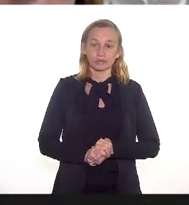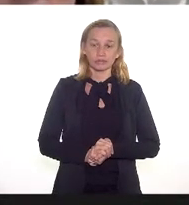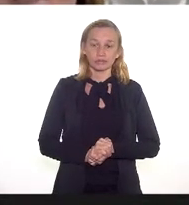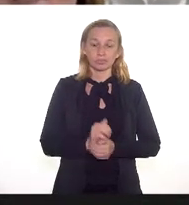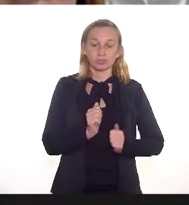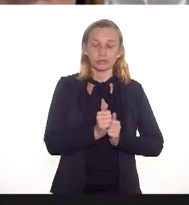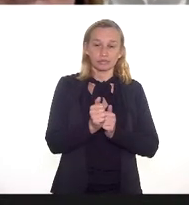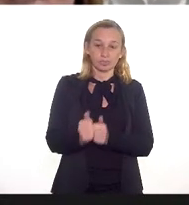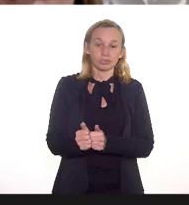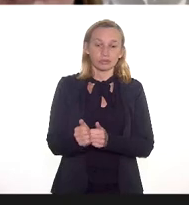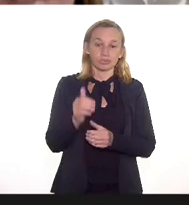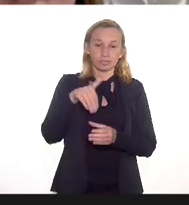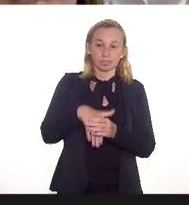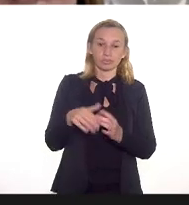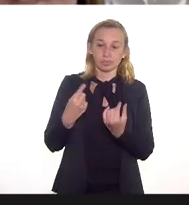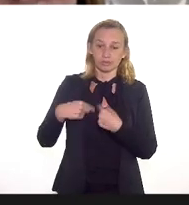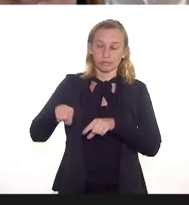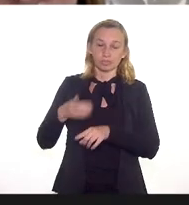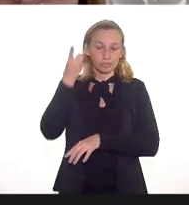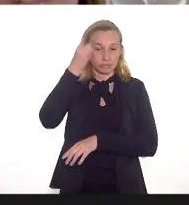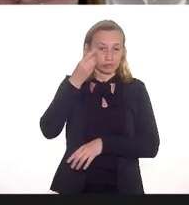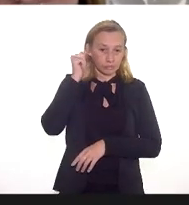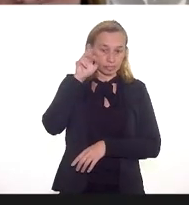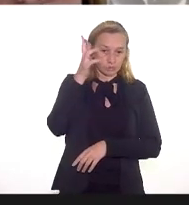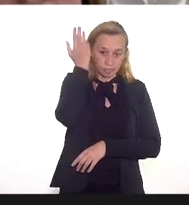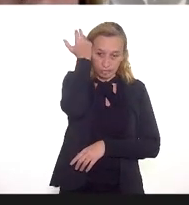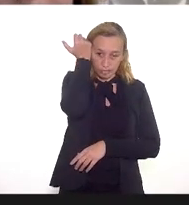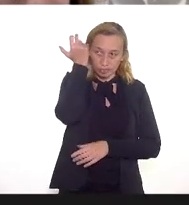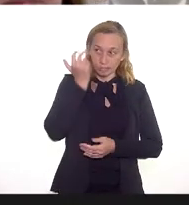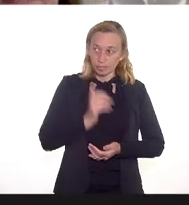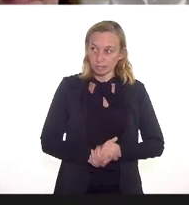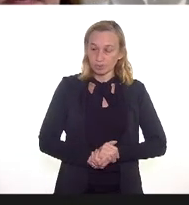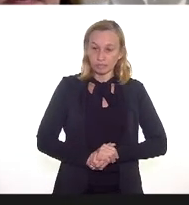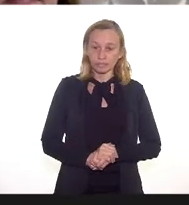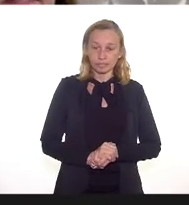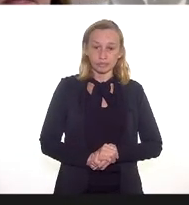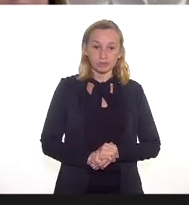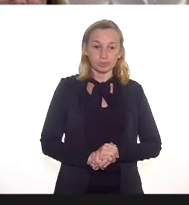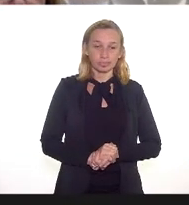Acompanho o voto divergente do deputado Eliomar.